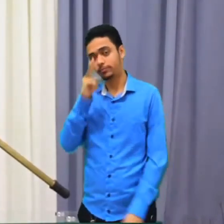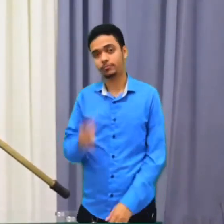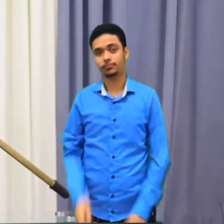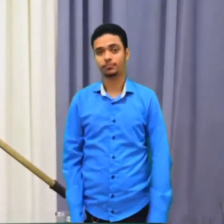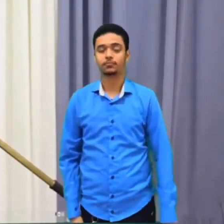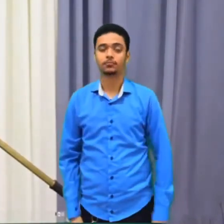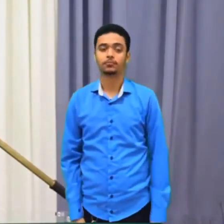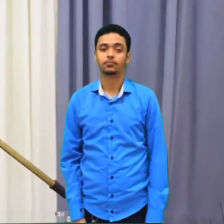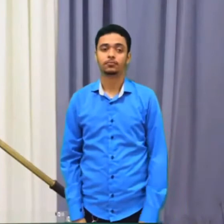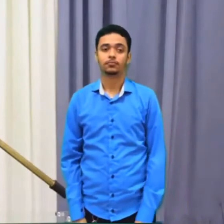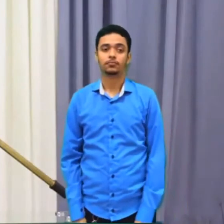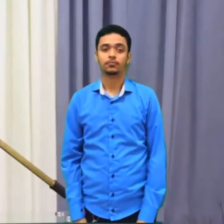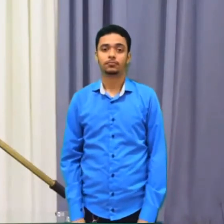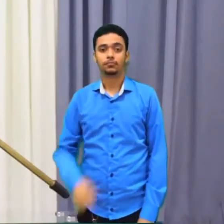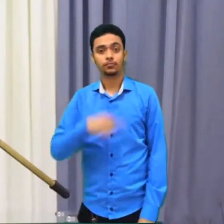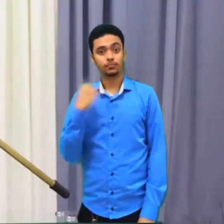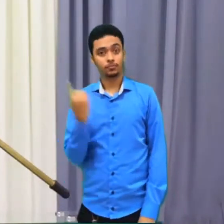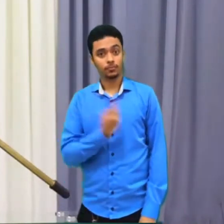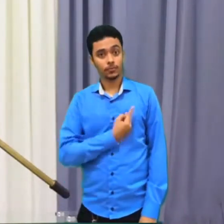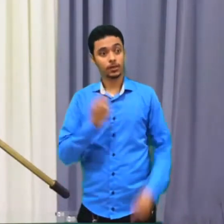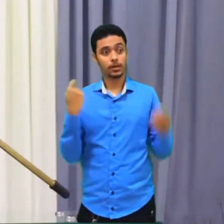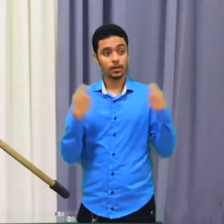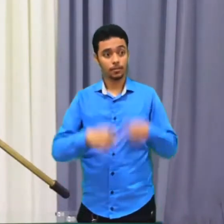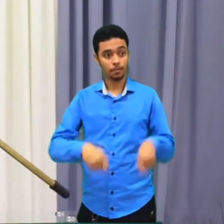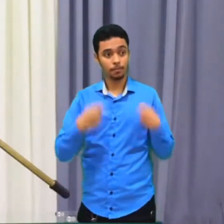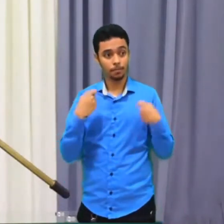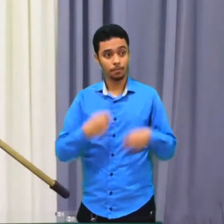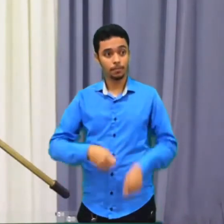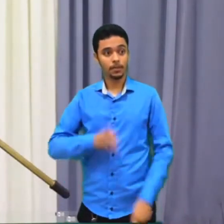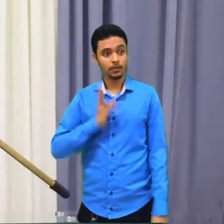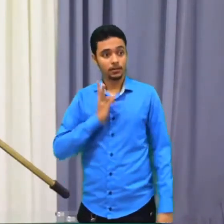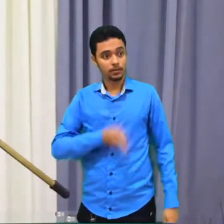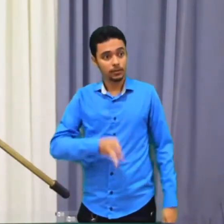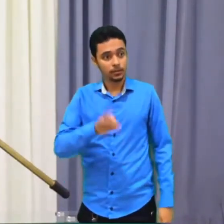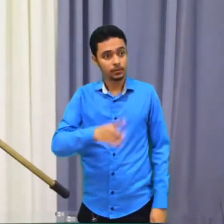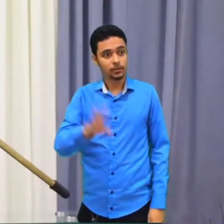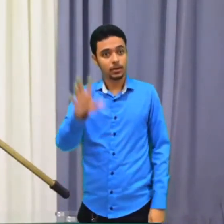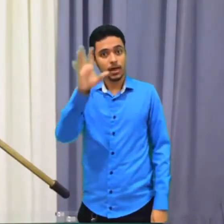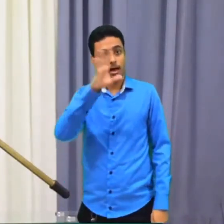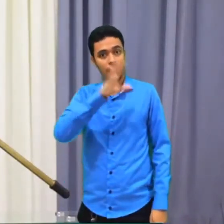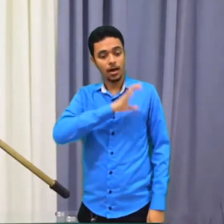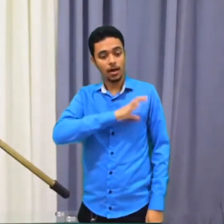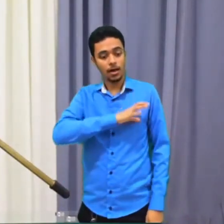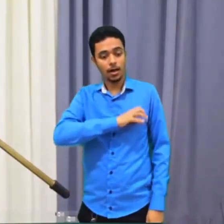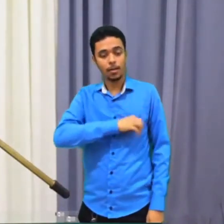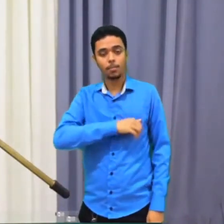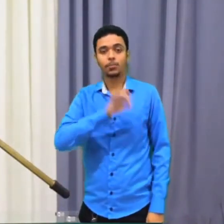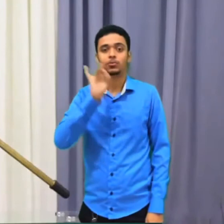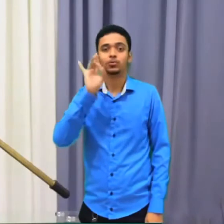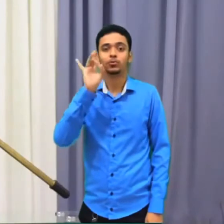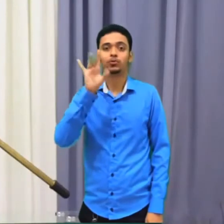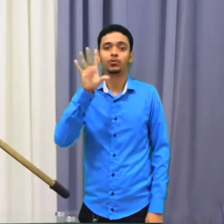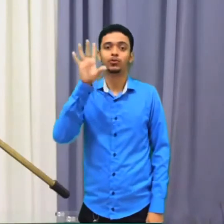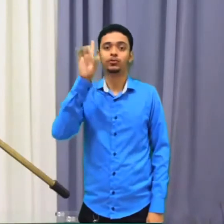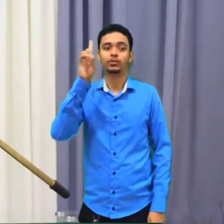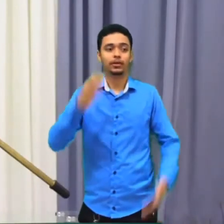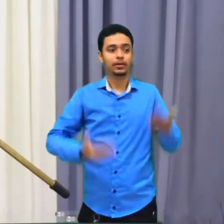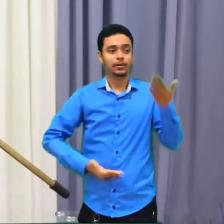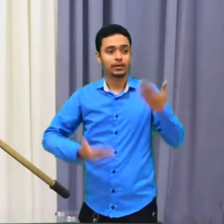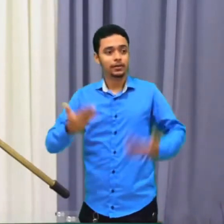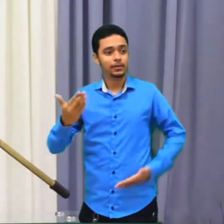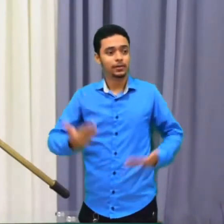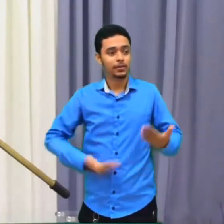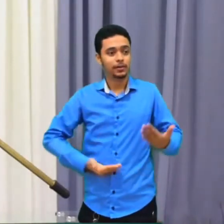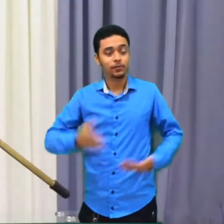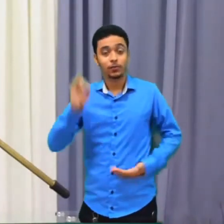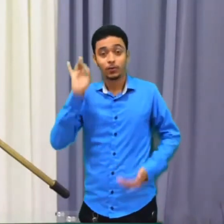Querido, nós precisamos continuar amando somente o Senhor, servindo somente